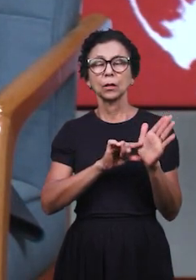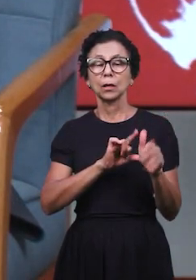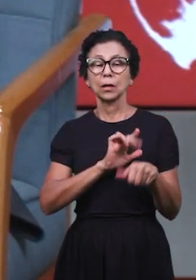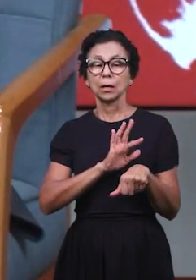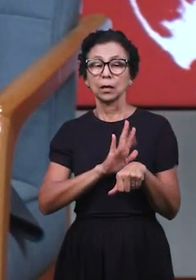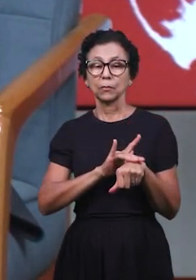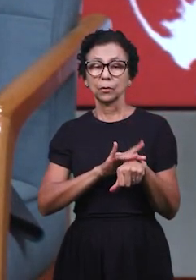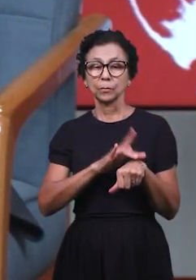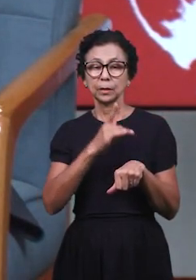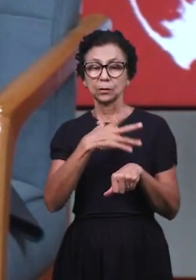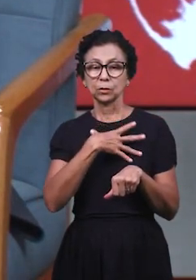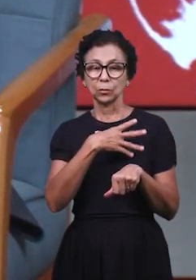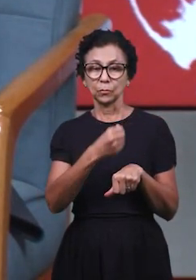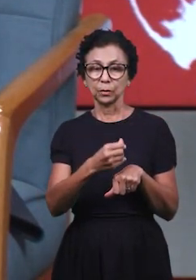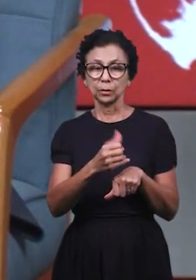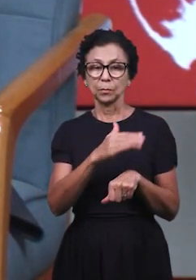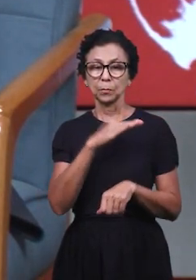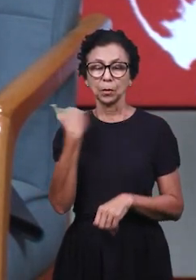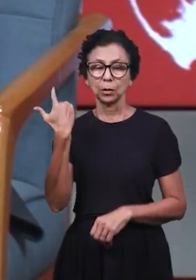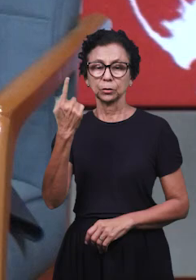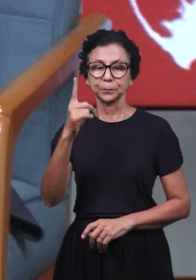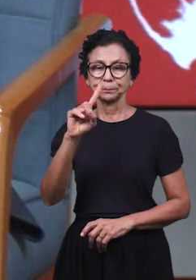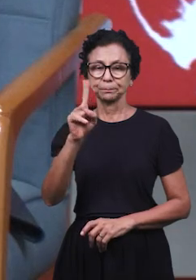para a morte.